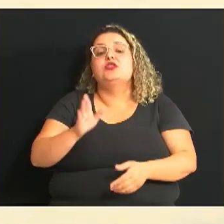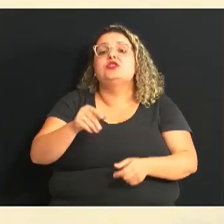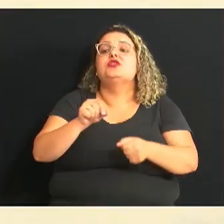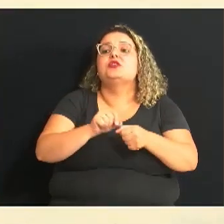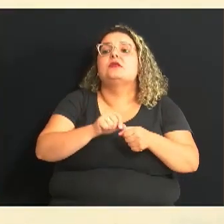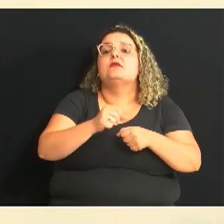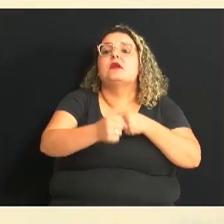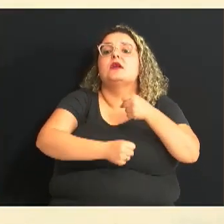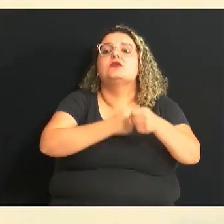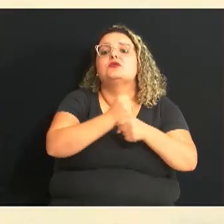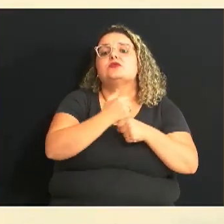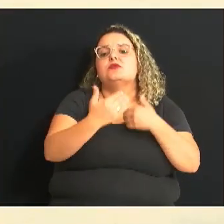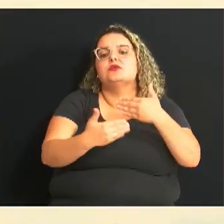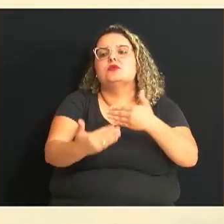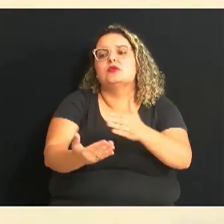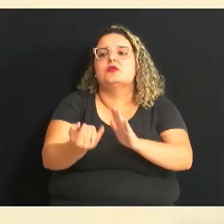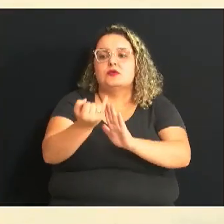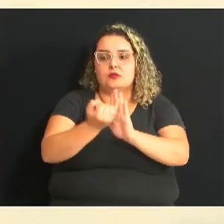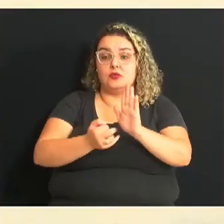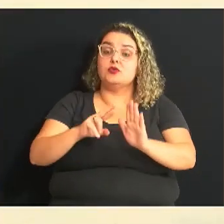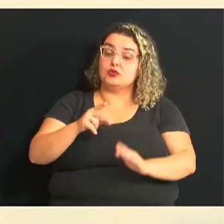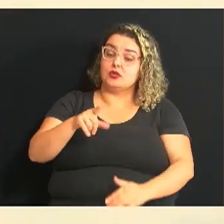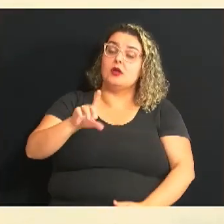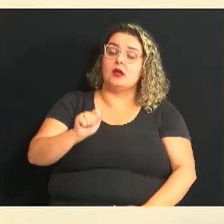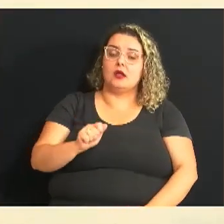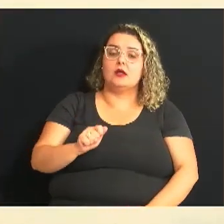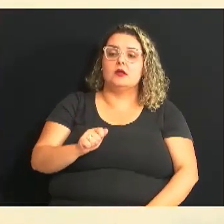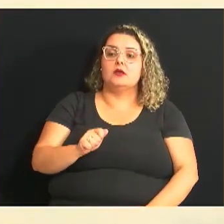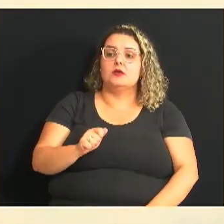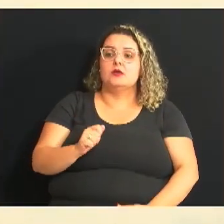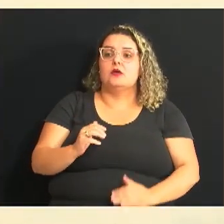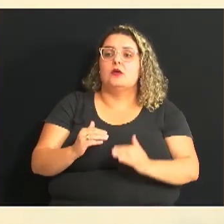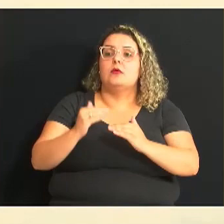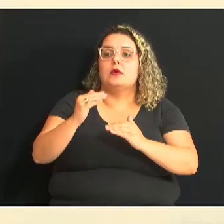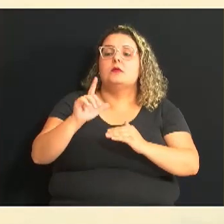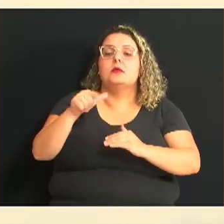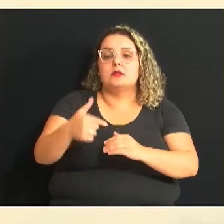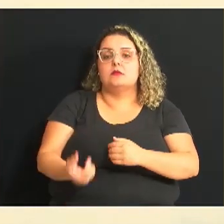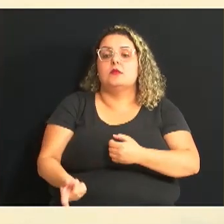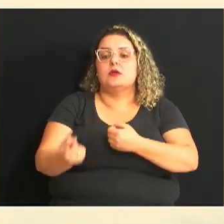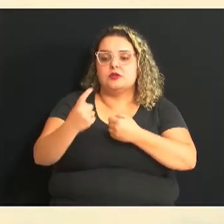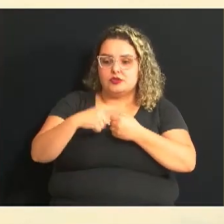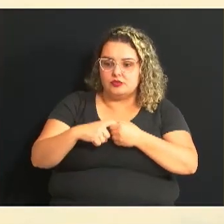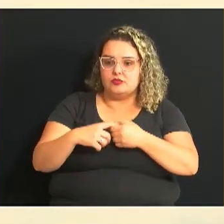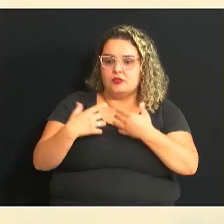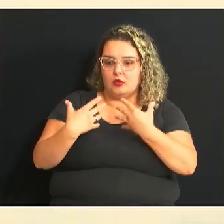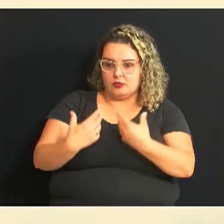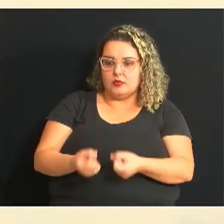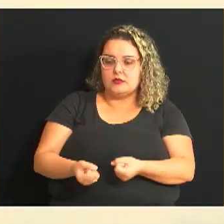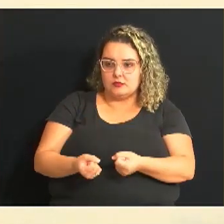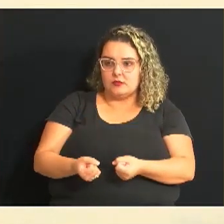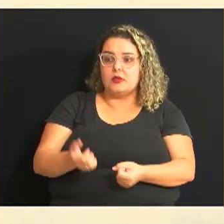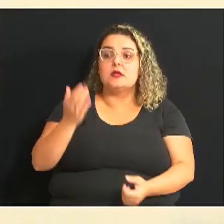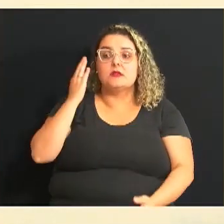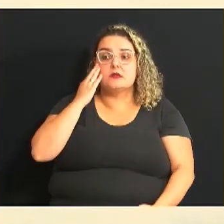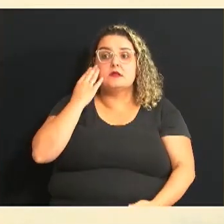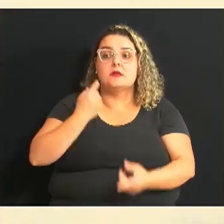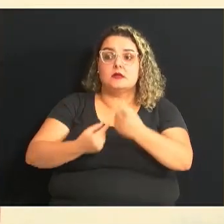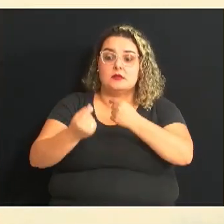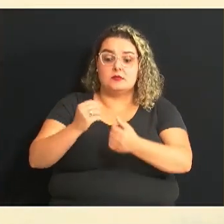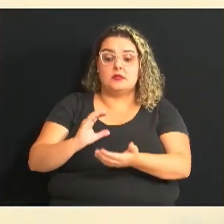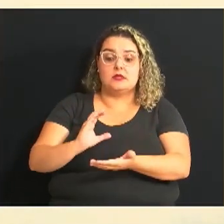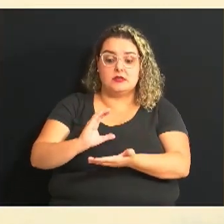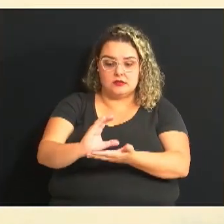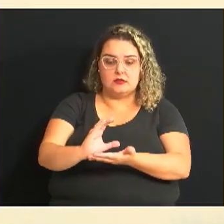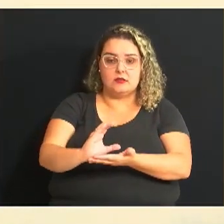ano com o imposto de renda. Então, você só aumenta um pouquinho, mas depois você recebe de volta. Mas você vai estar sabendo que esse valor, ele vai